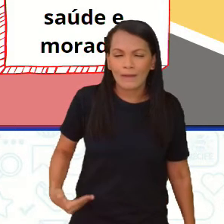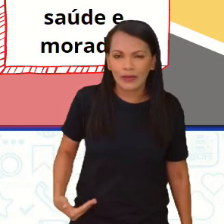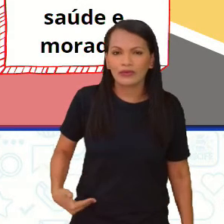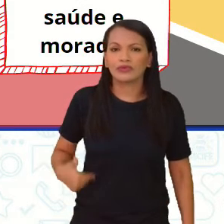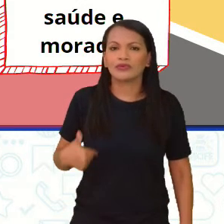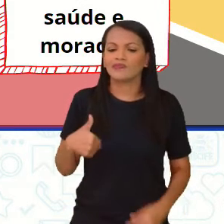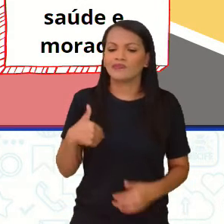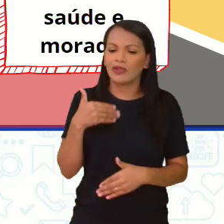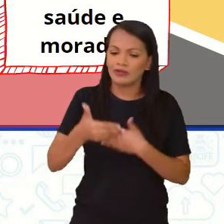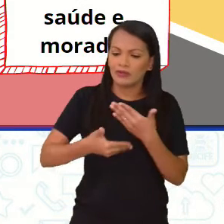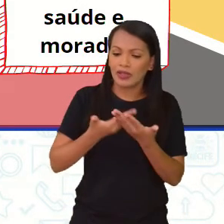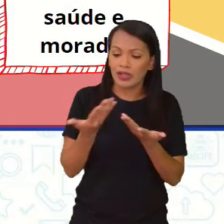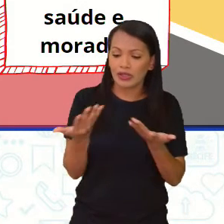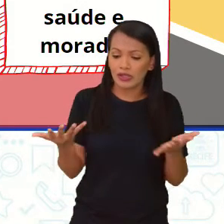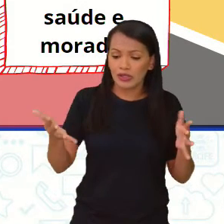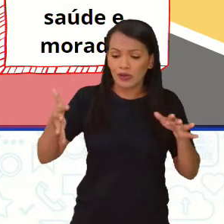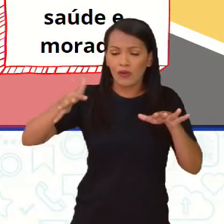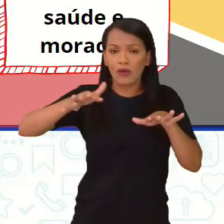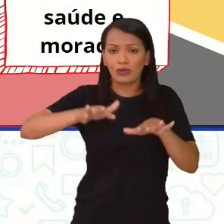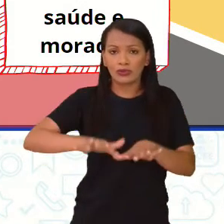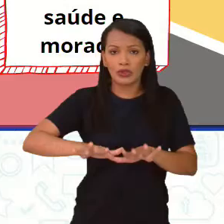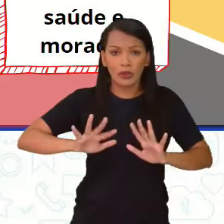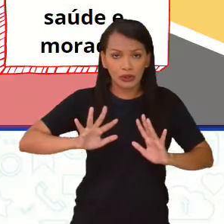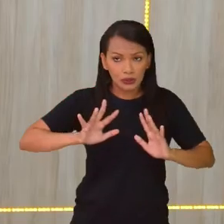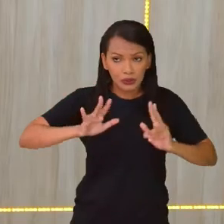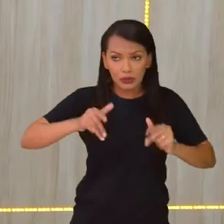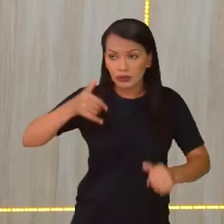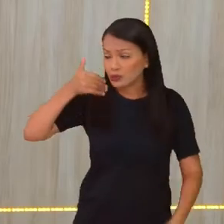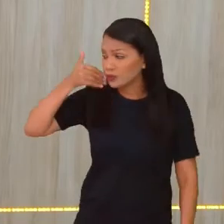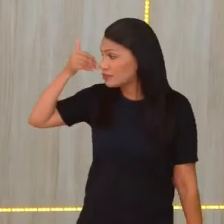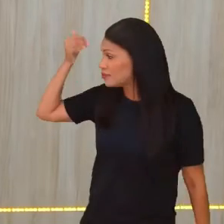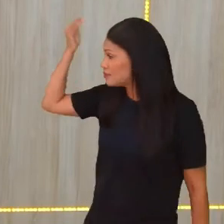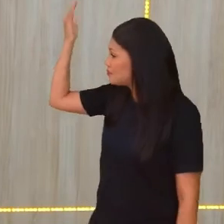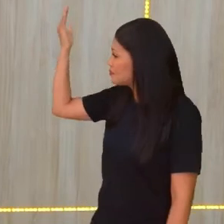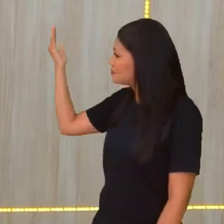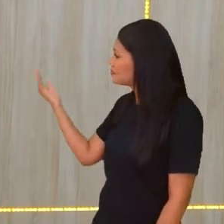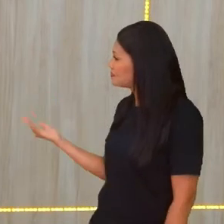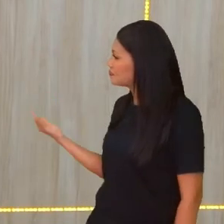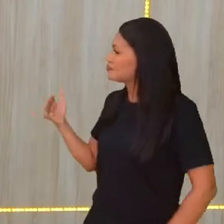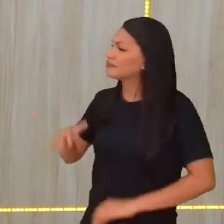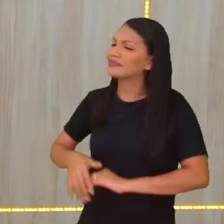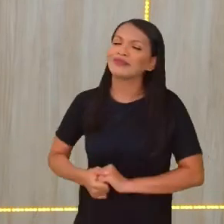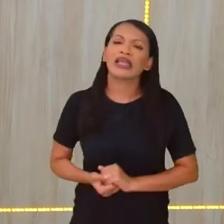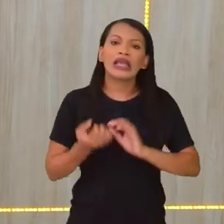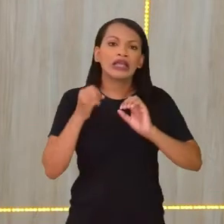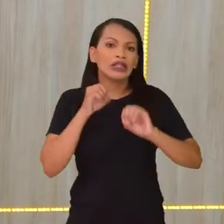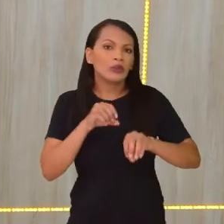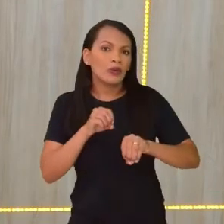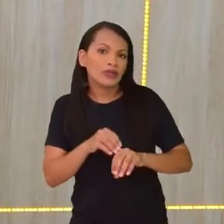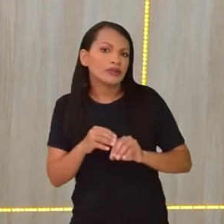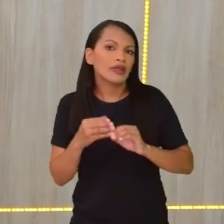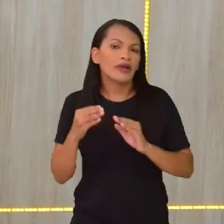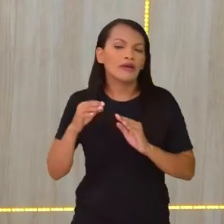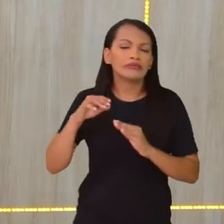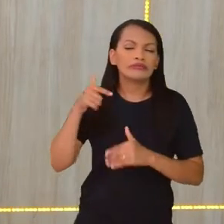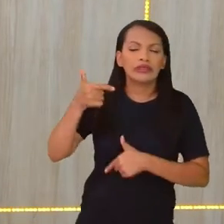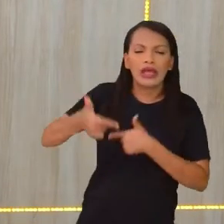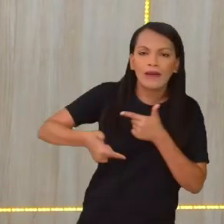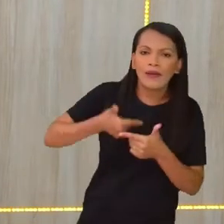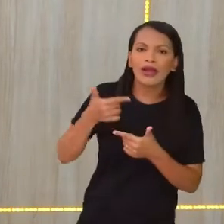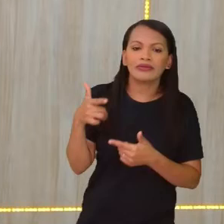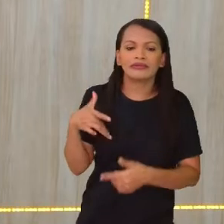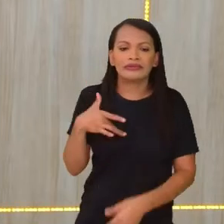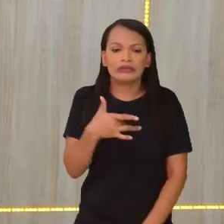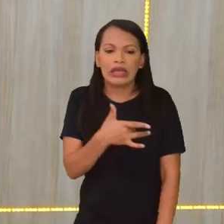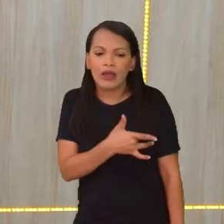Não somente inclusão no acesso a tudo isso aqui, né, a educação, emprego, saúde, moradia, melhores